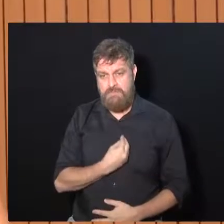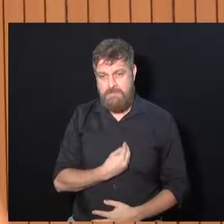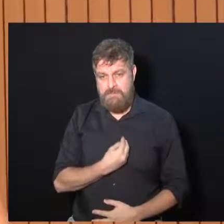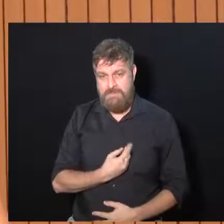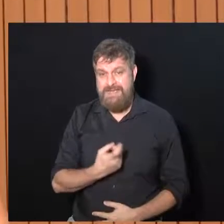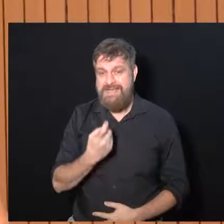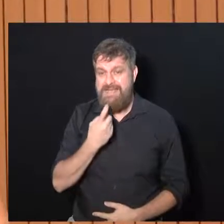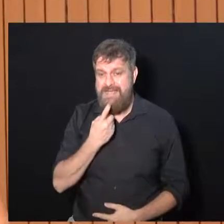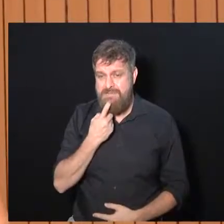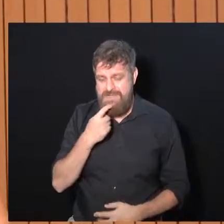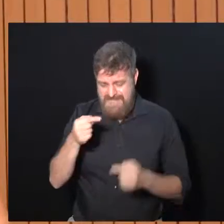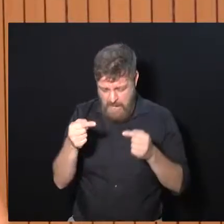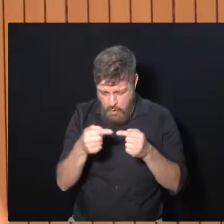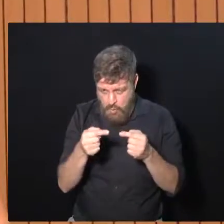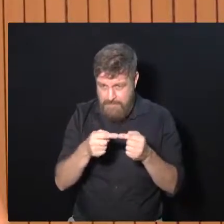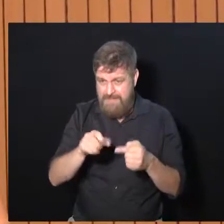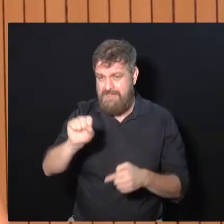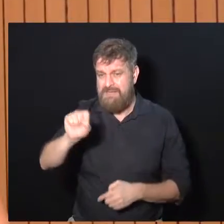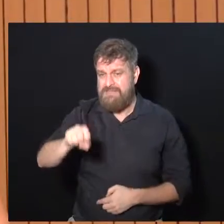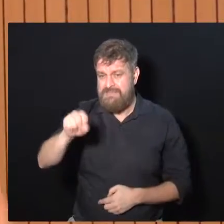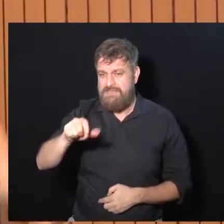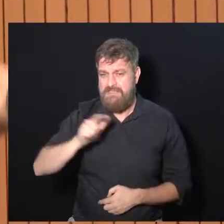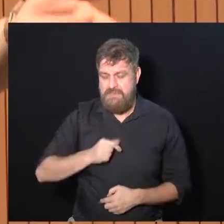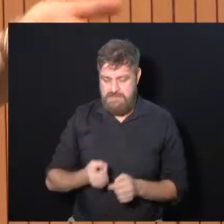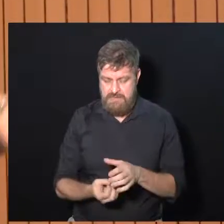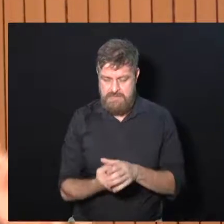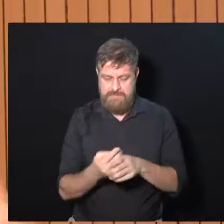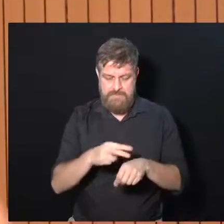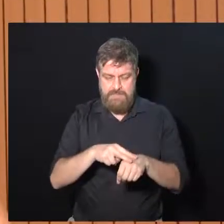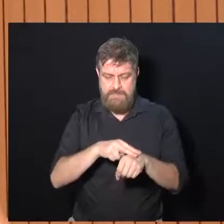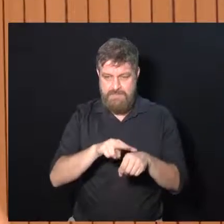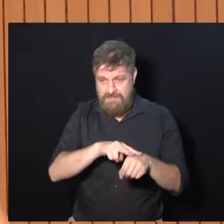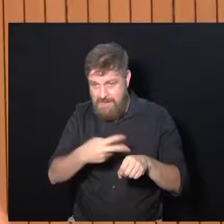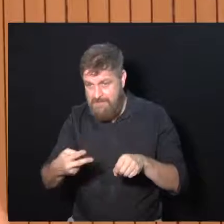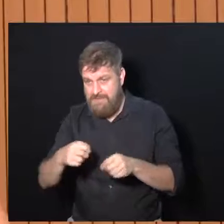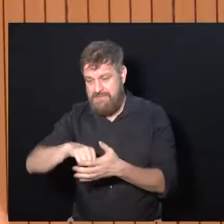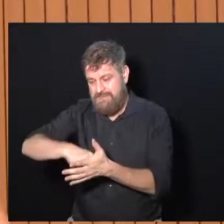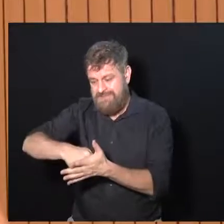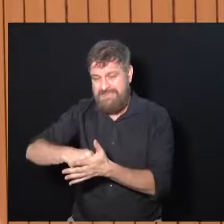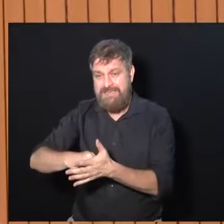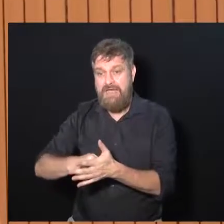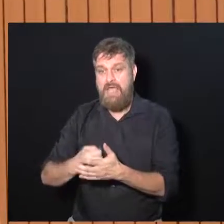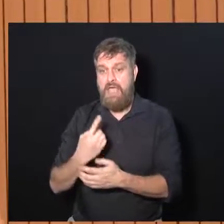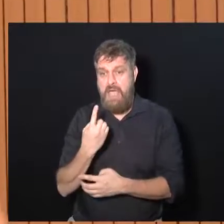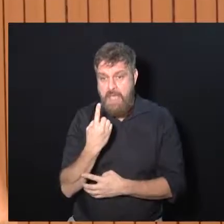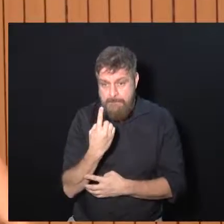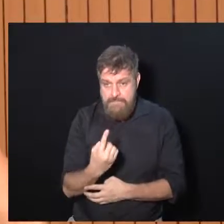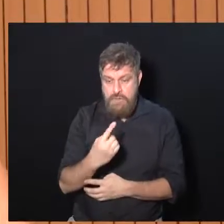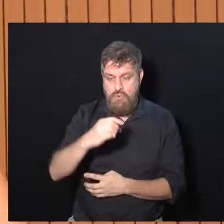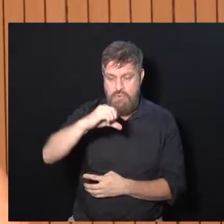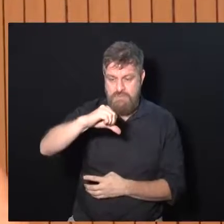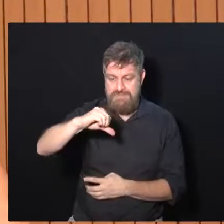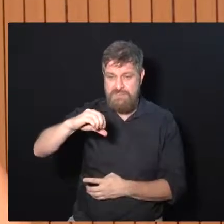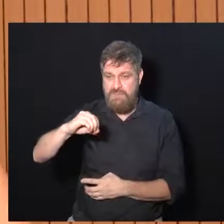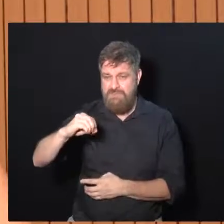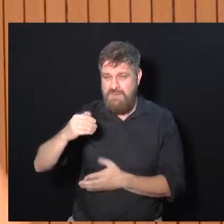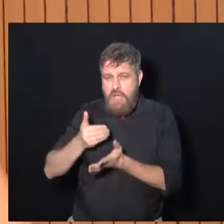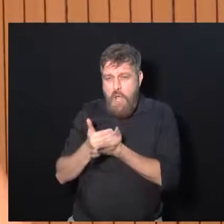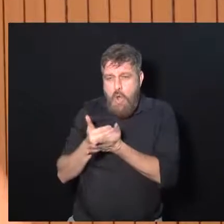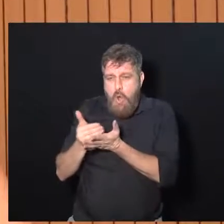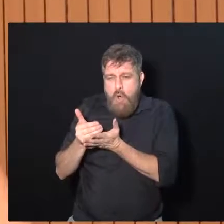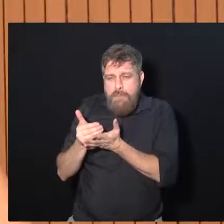predestinada a ter a fitoterapia. Vocês veem, desde 90, Ela está ali, começou